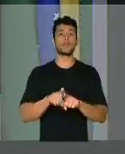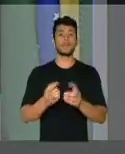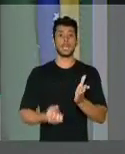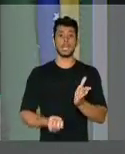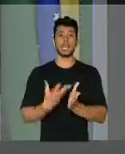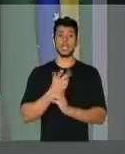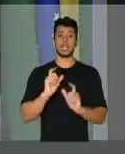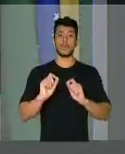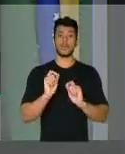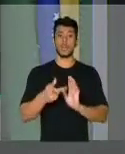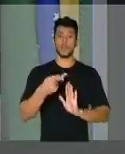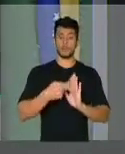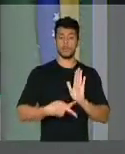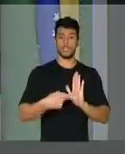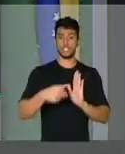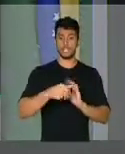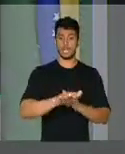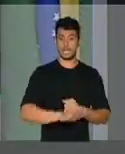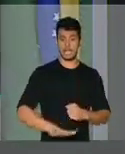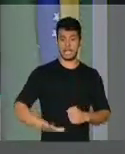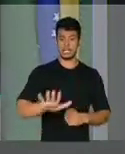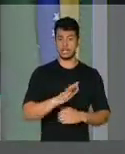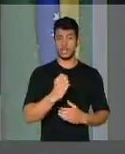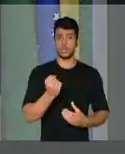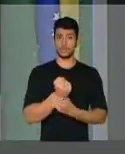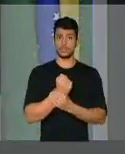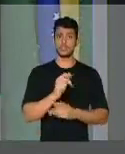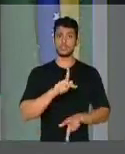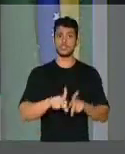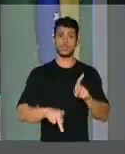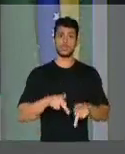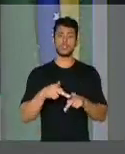Nacional de Segurança Pública e Defesa Social.